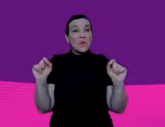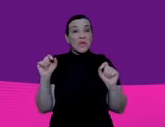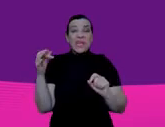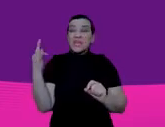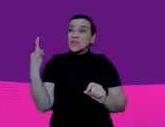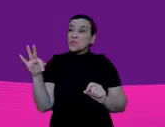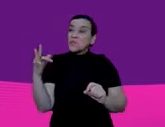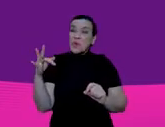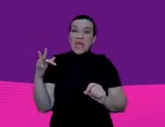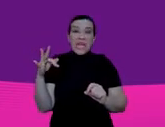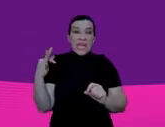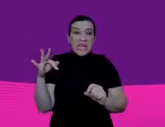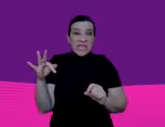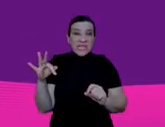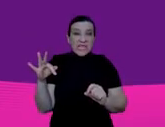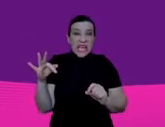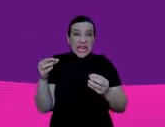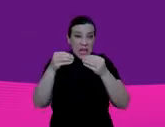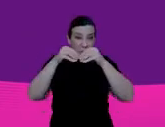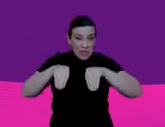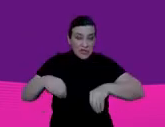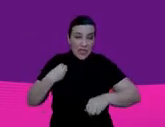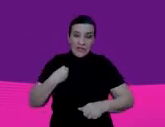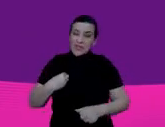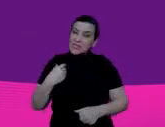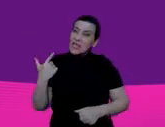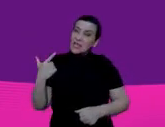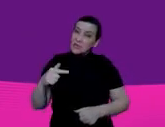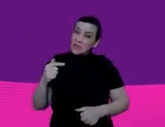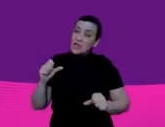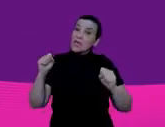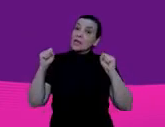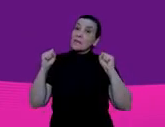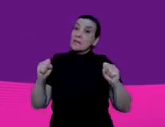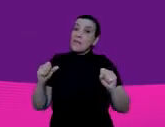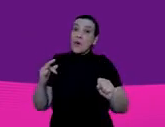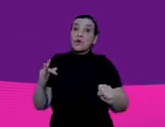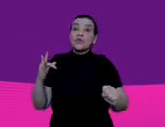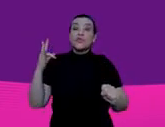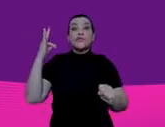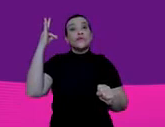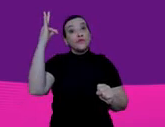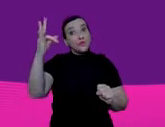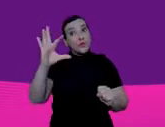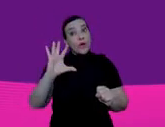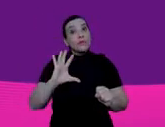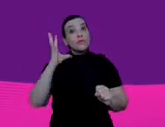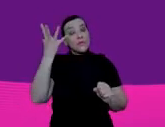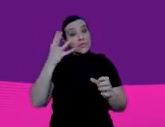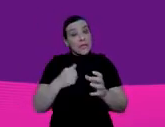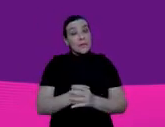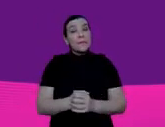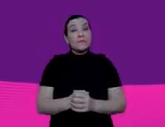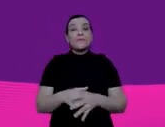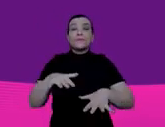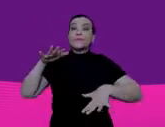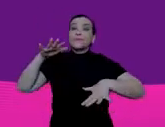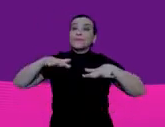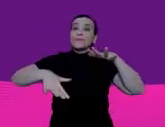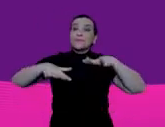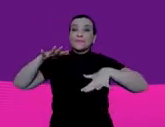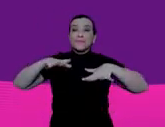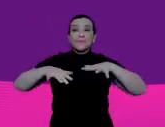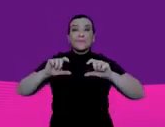mas eventualmente isso vai acontecer. Então, muitas vezes o que acontece é um cenário de insegurança